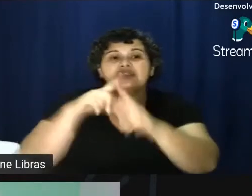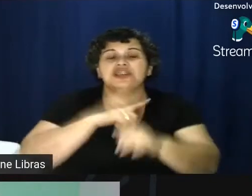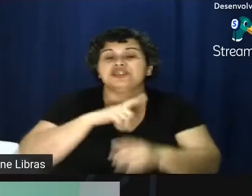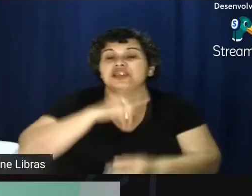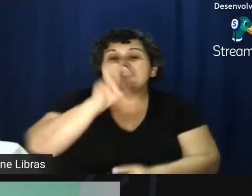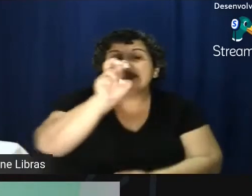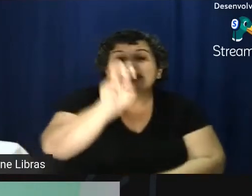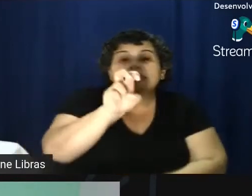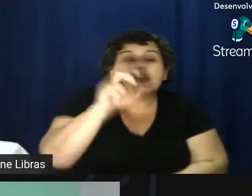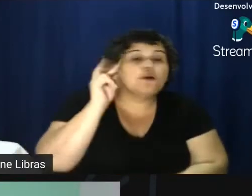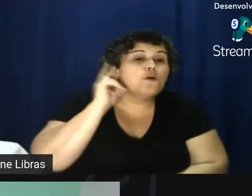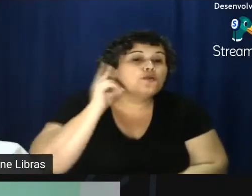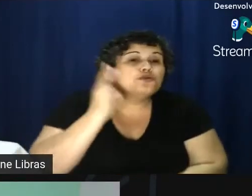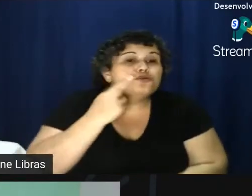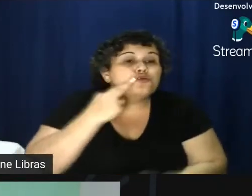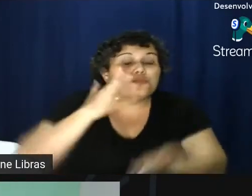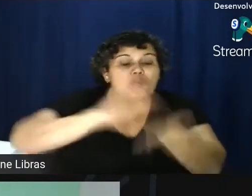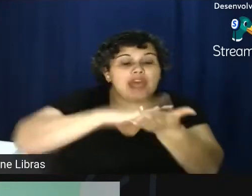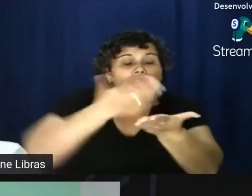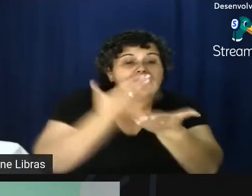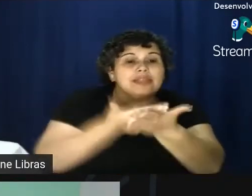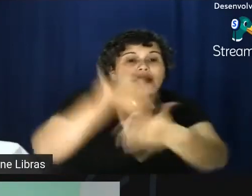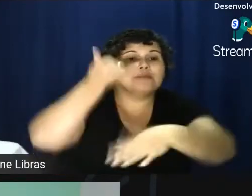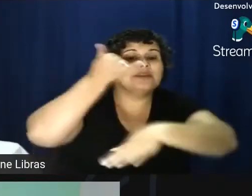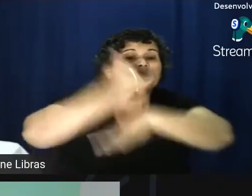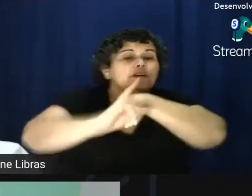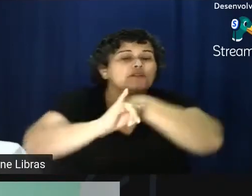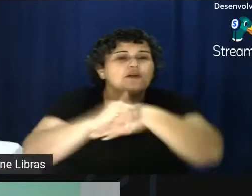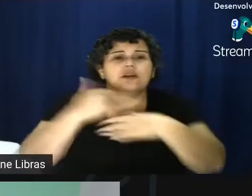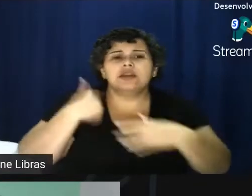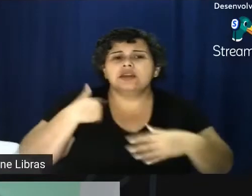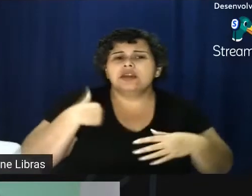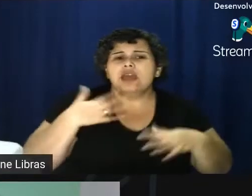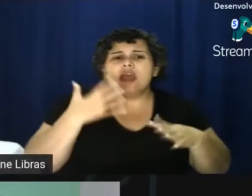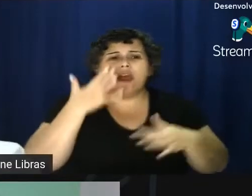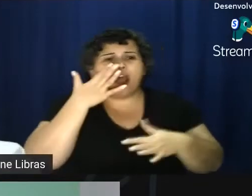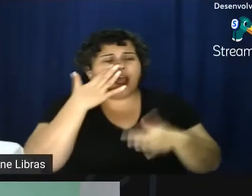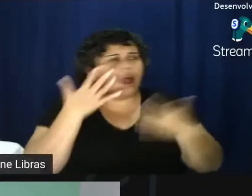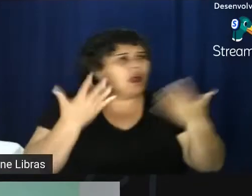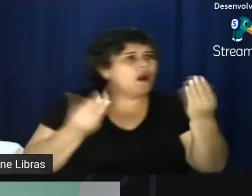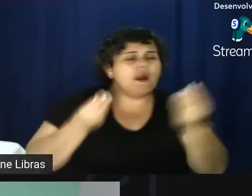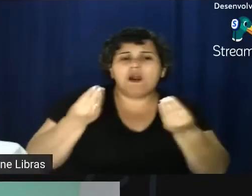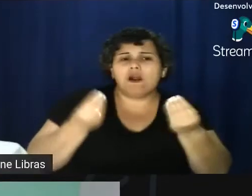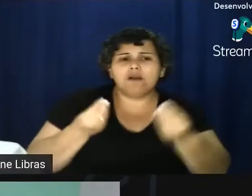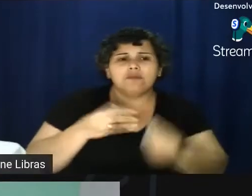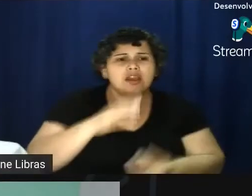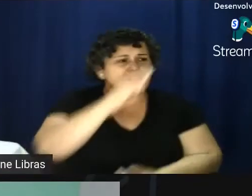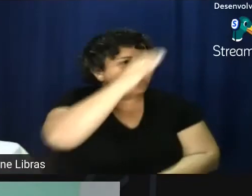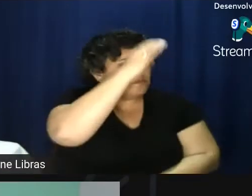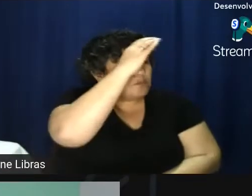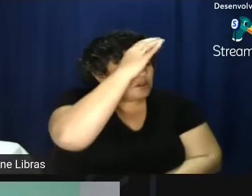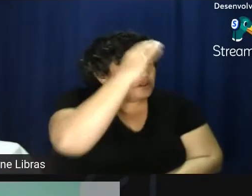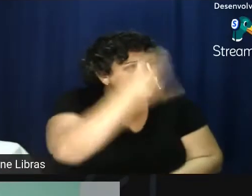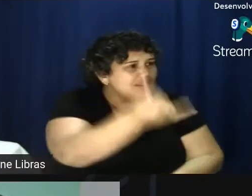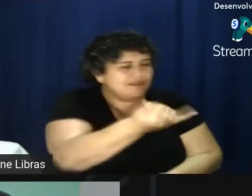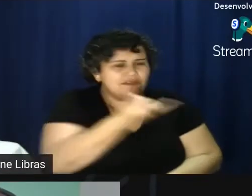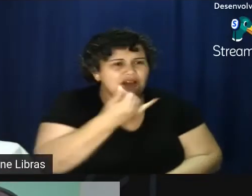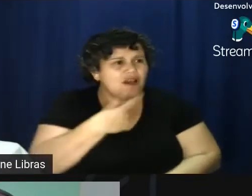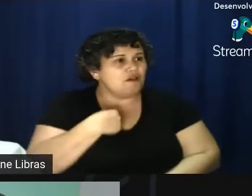agora? Como eles vão entender e tal? Eu só vi meu tio olhando para mim, fazendo assim, Ah, você vai interpretar.